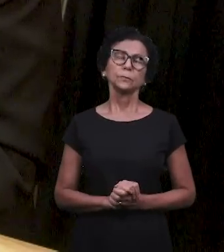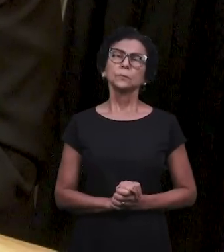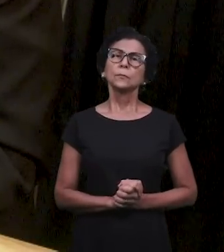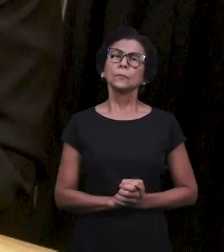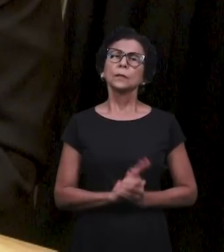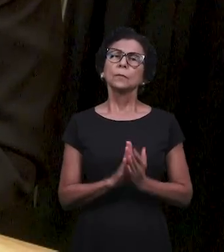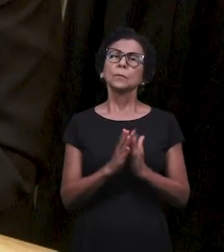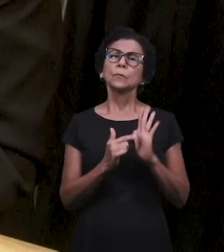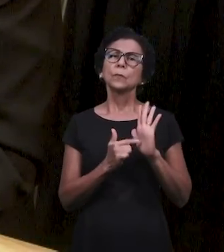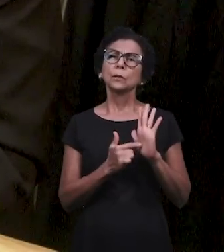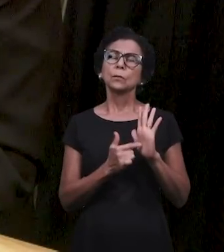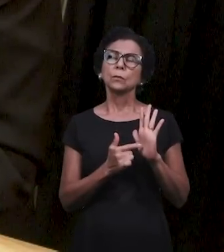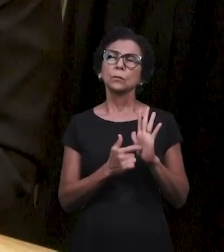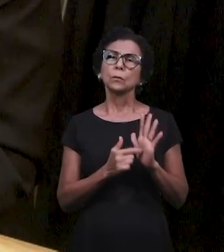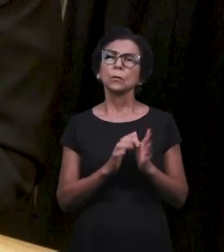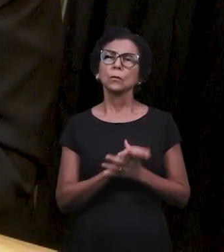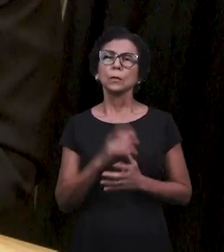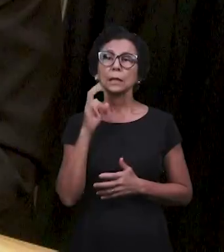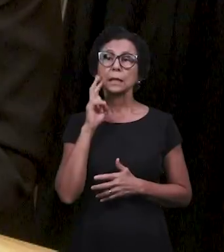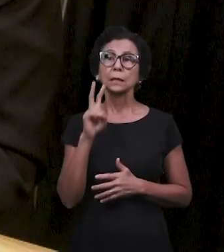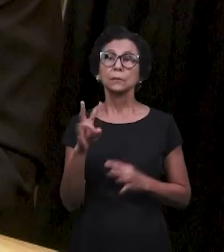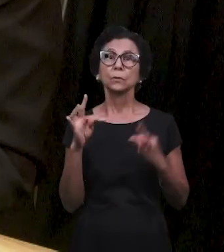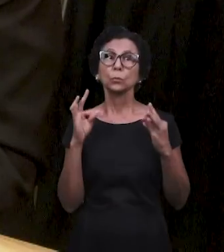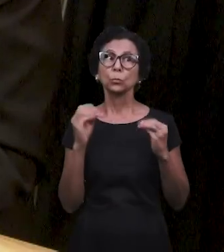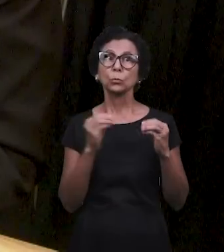que Deus havia feito no Egito e se maravilhou.